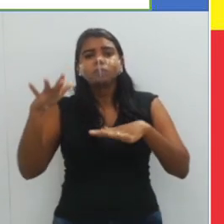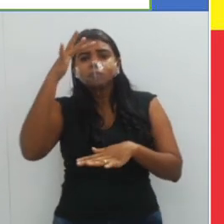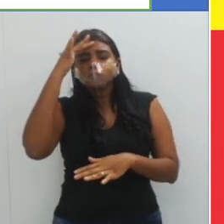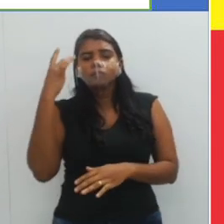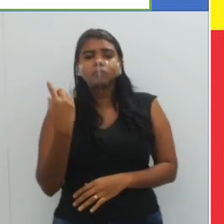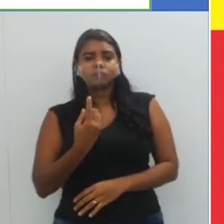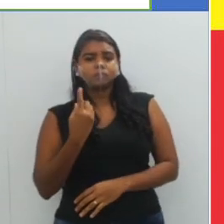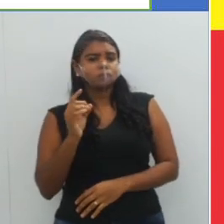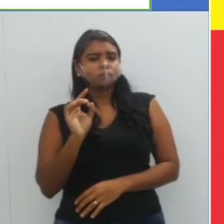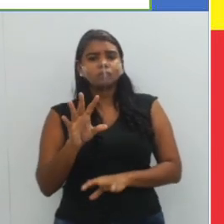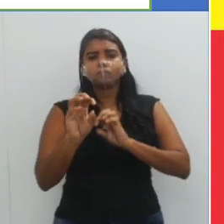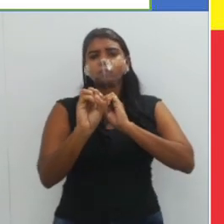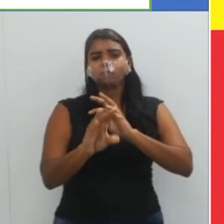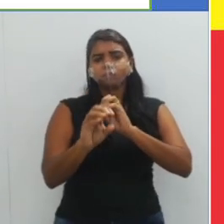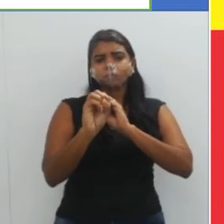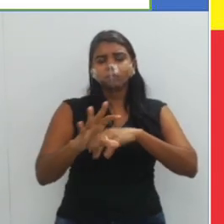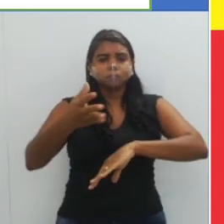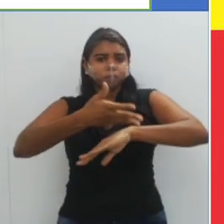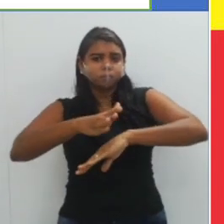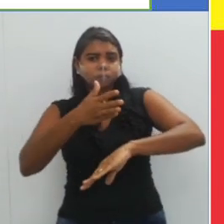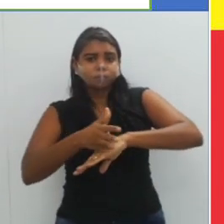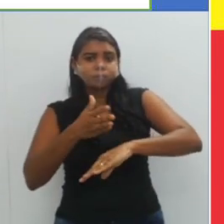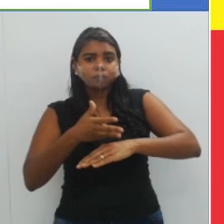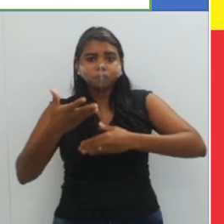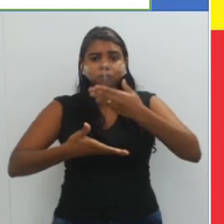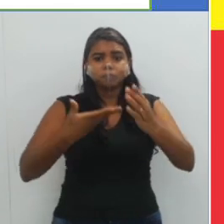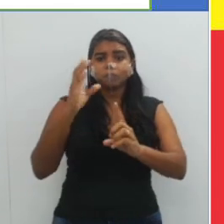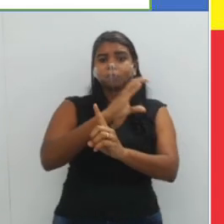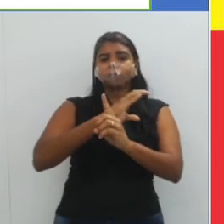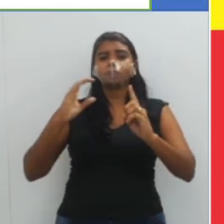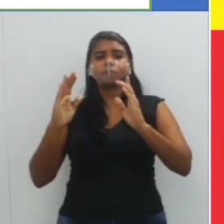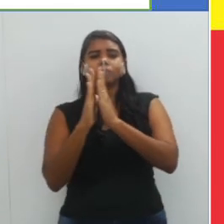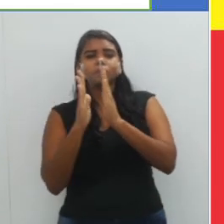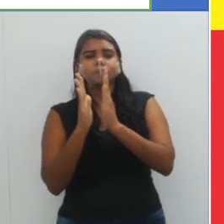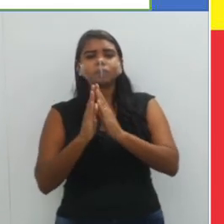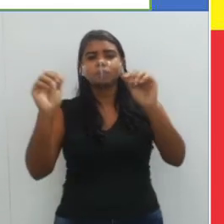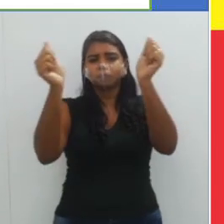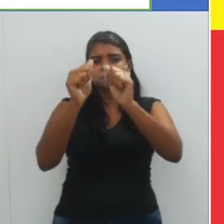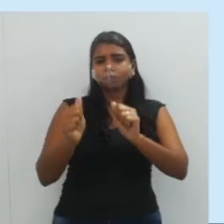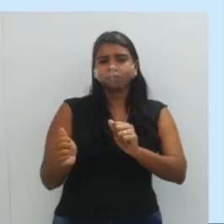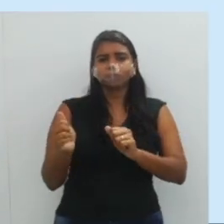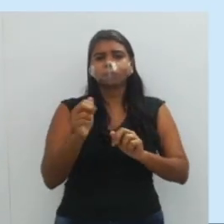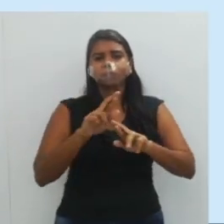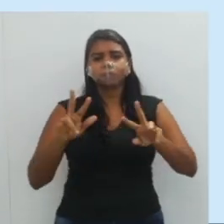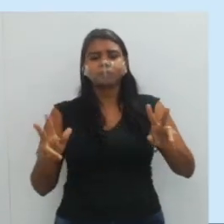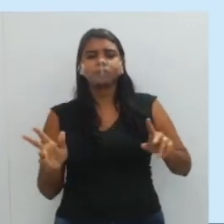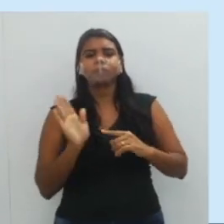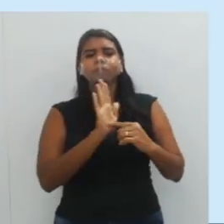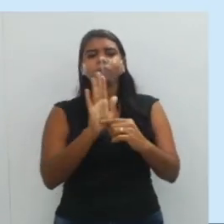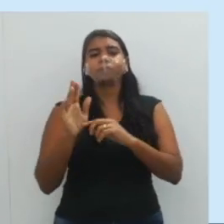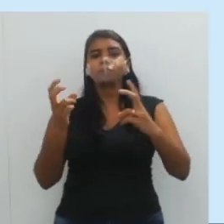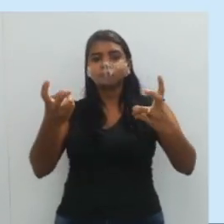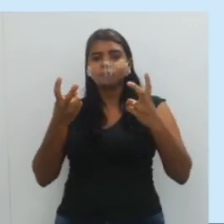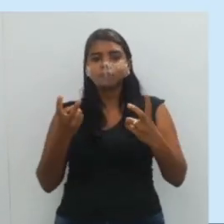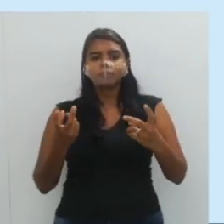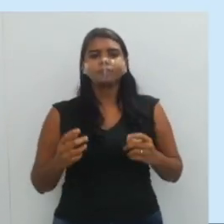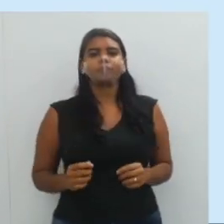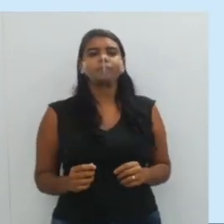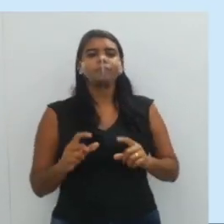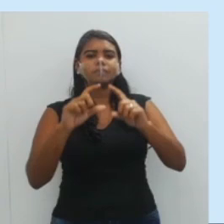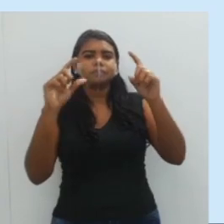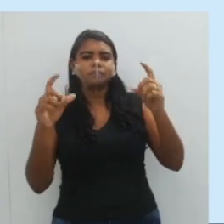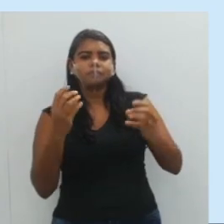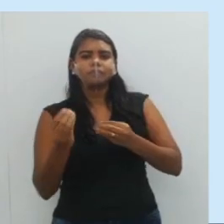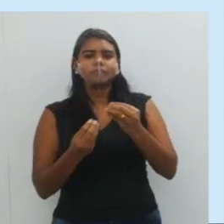privado, pelo ensino, pela prática, pelo culto, pelos ritos. Vejam só, justamente com os versos da